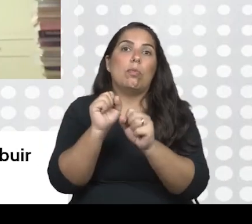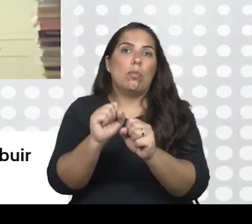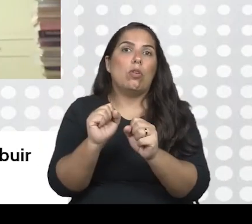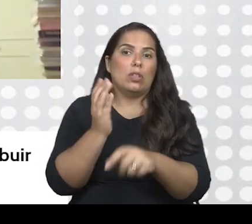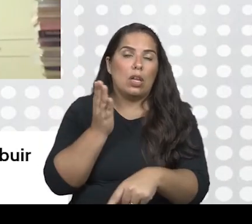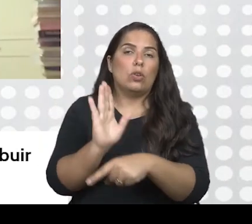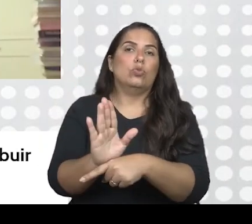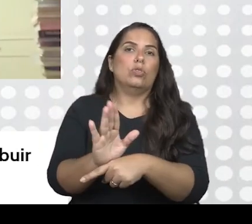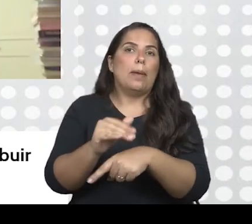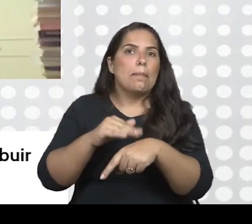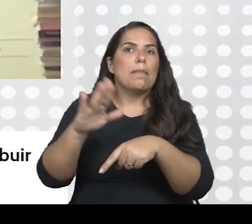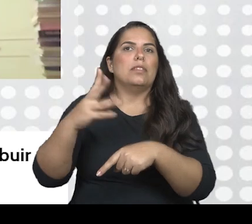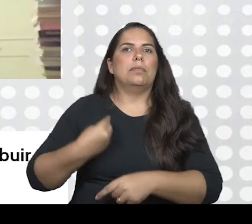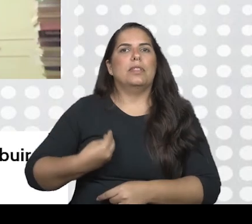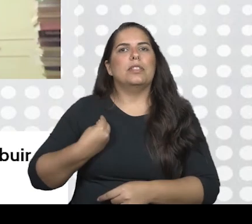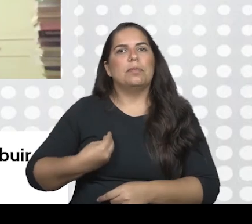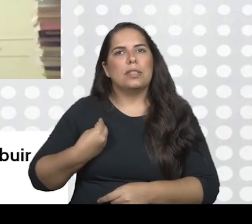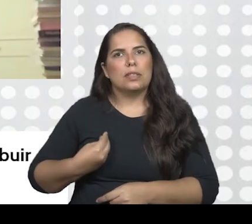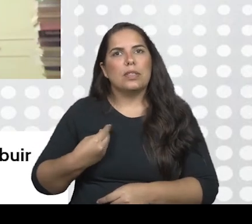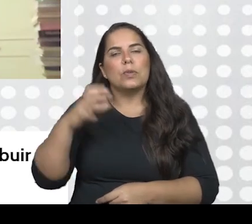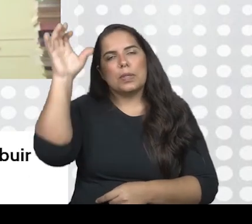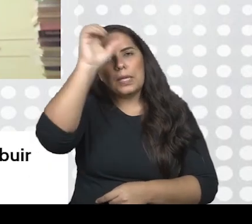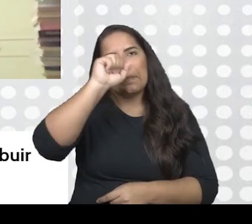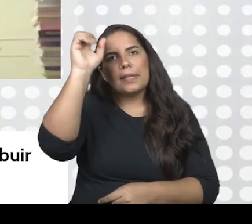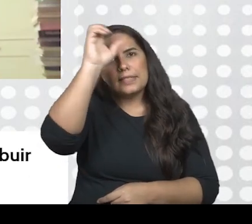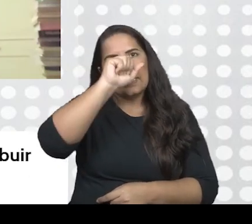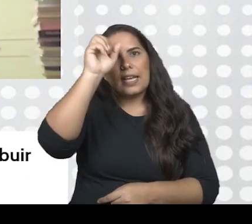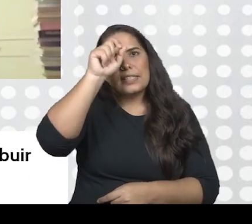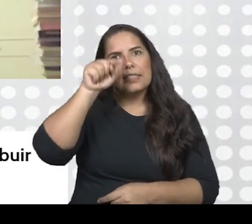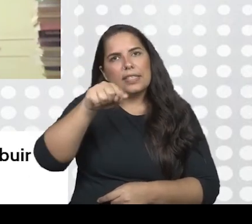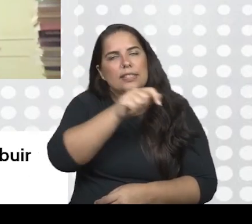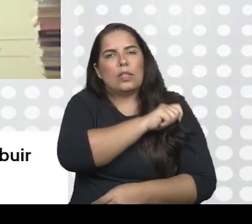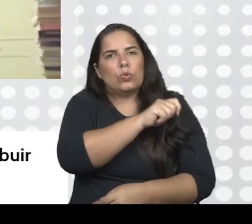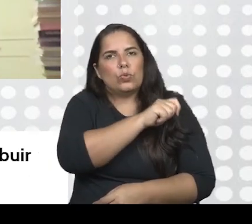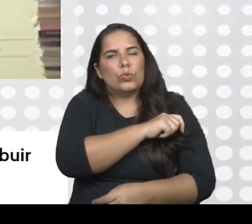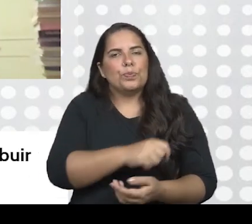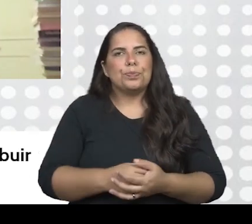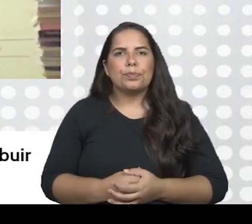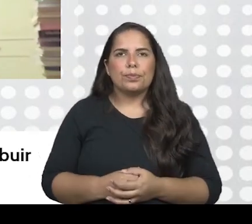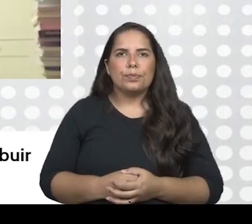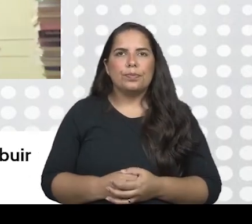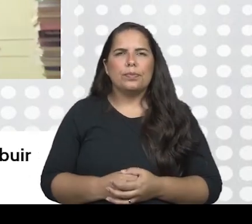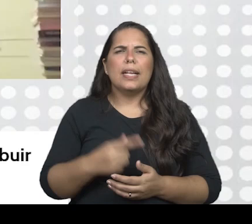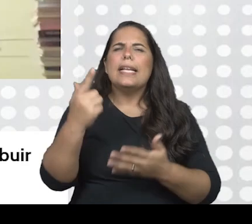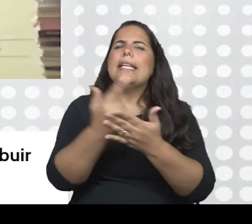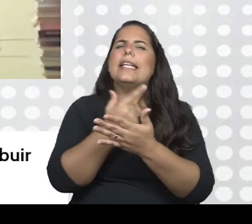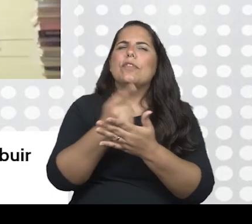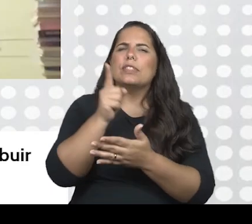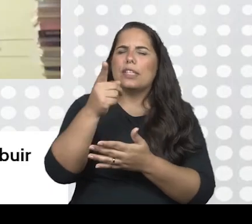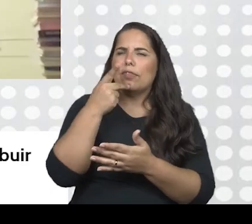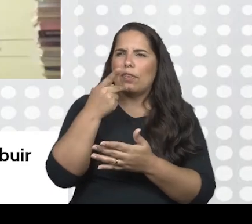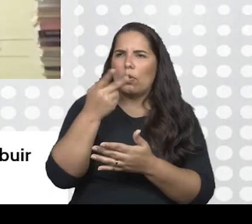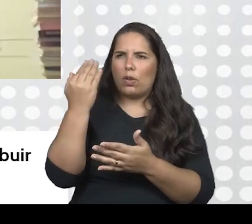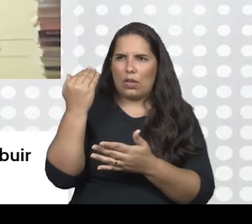podem favorecer mais a participação e aprendizagem desses estudantes. Aquele livro que você